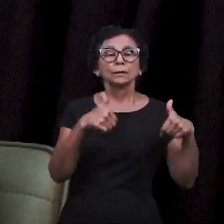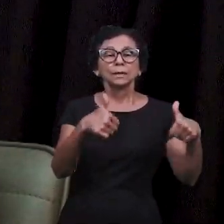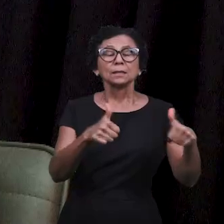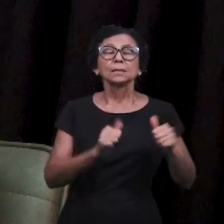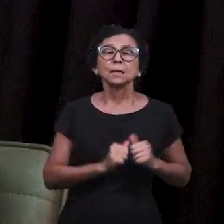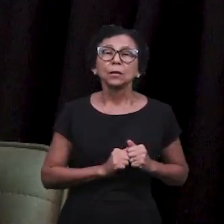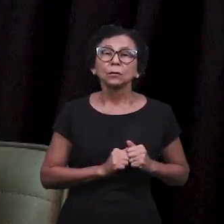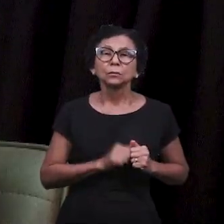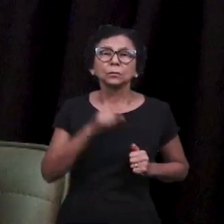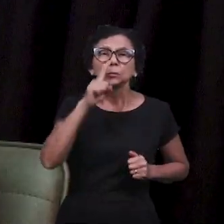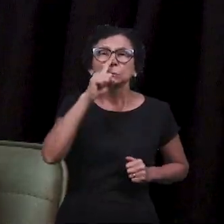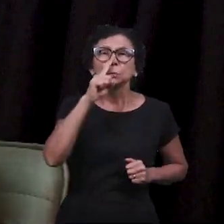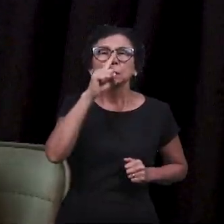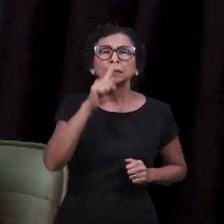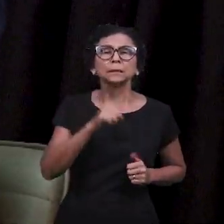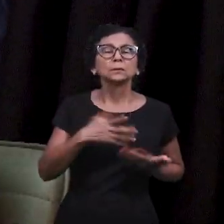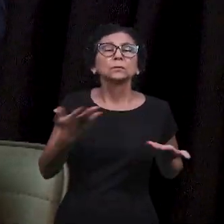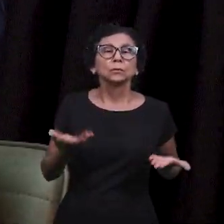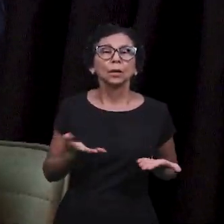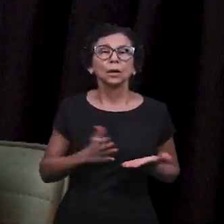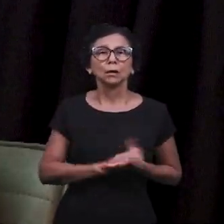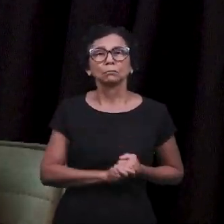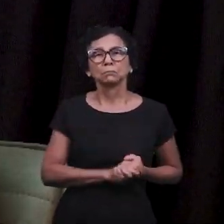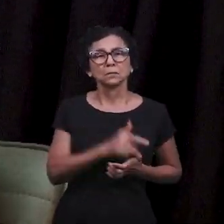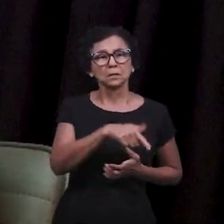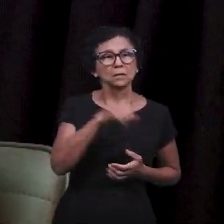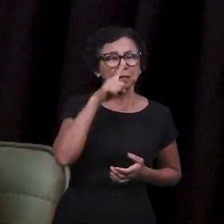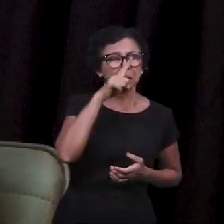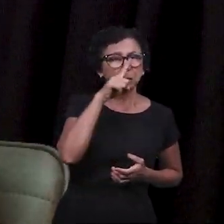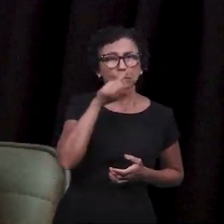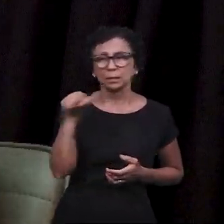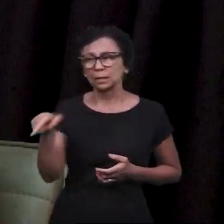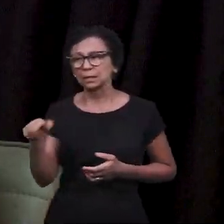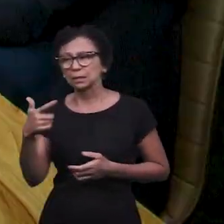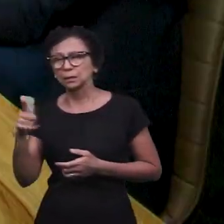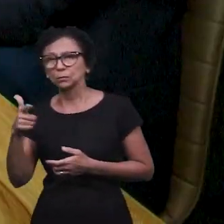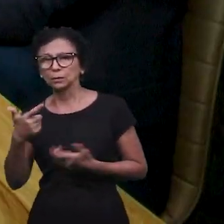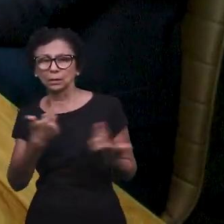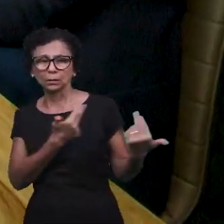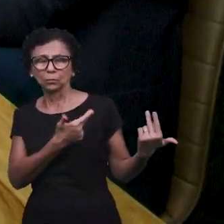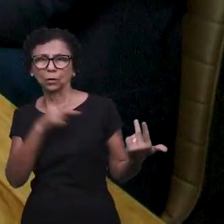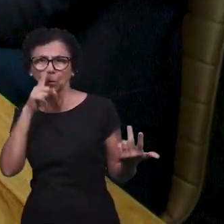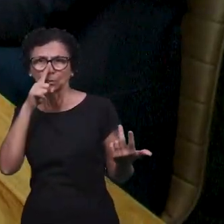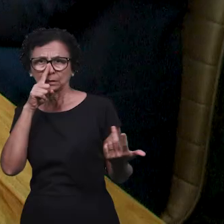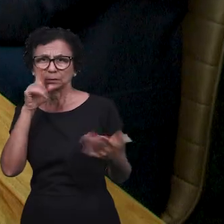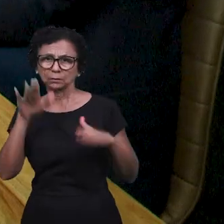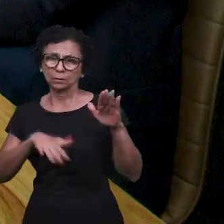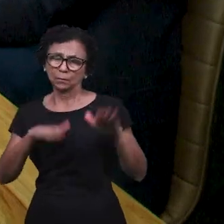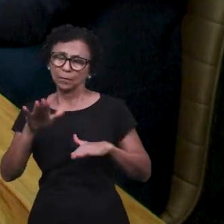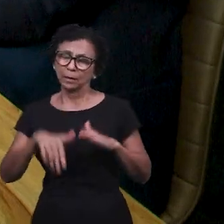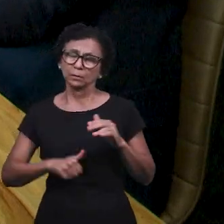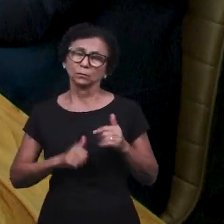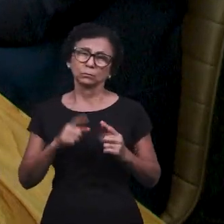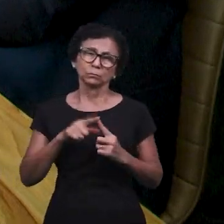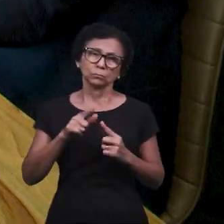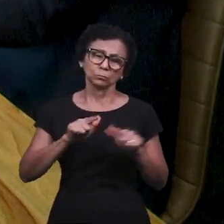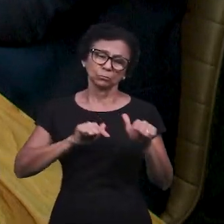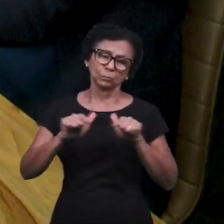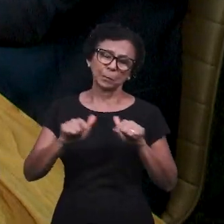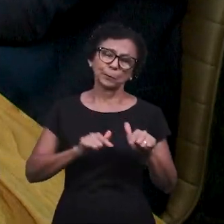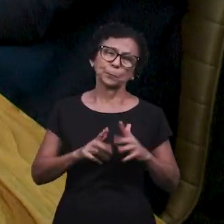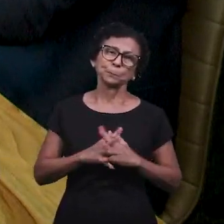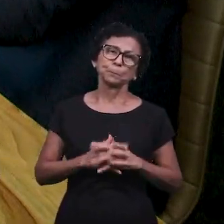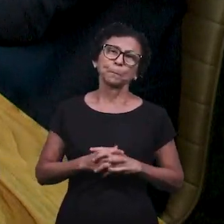riscos? O risco de uma empresa pode não ser o risco de outra. Exatamente. Depende da atividade de cada uma delas, né? Exatamente. São erros muito comuns. E como